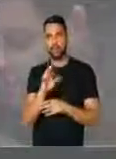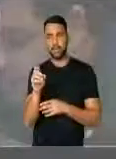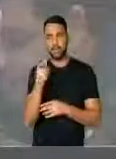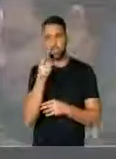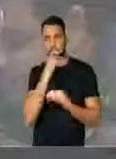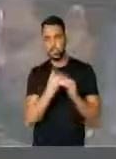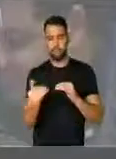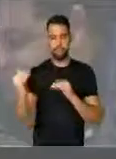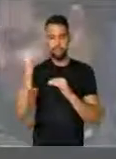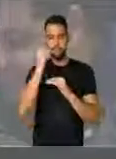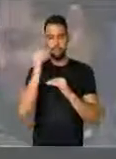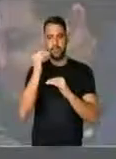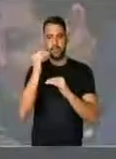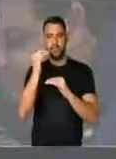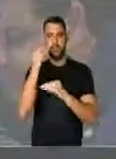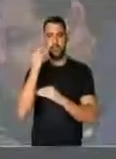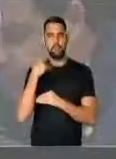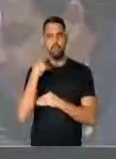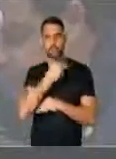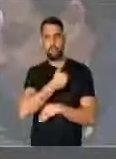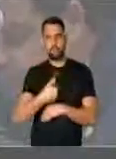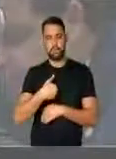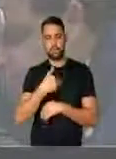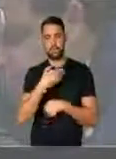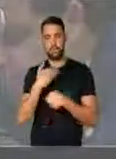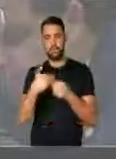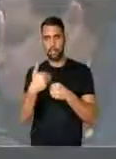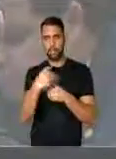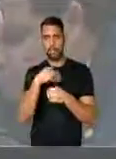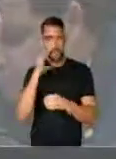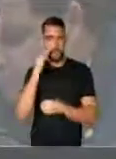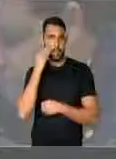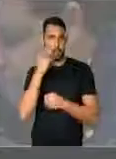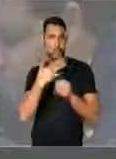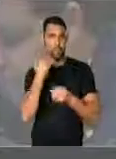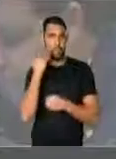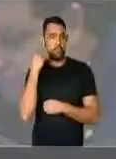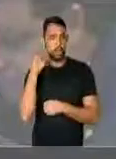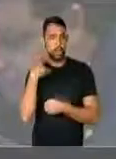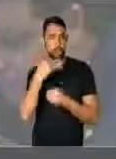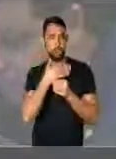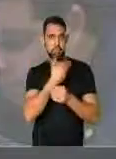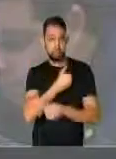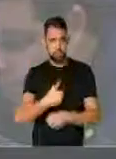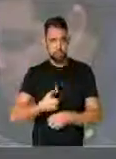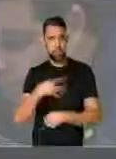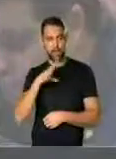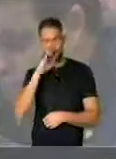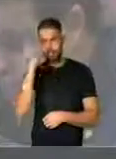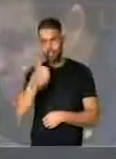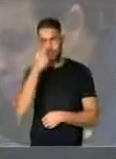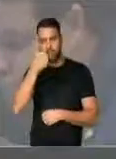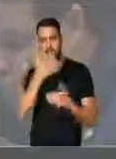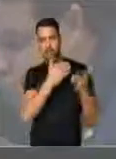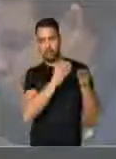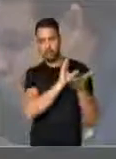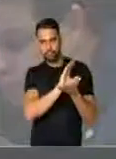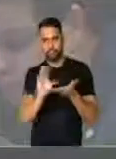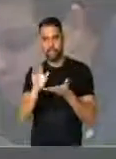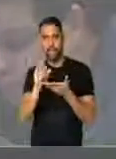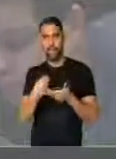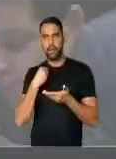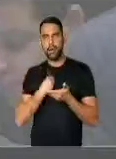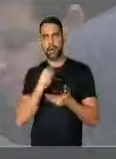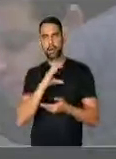cooperativa suprisse a presença do Banco Público. Entendemos que o Banco Público deve, sim, ser a prioridade. A presença